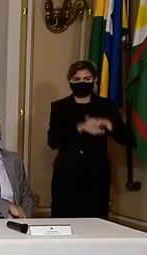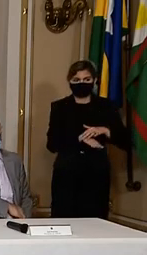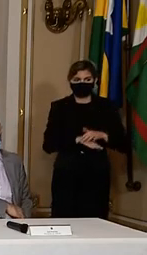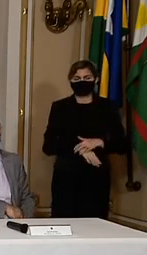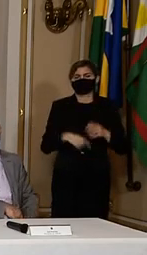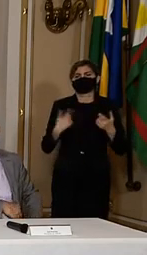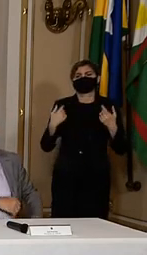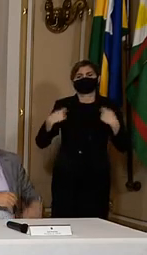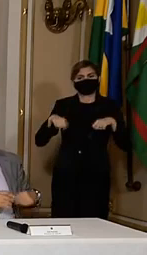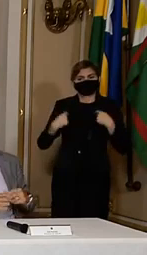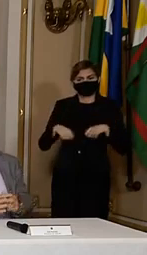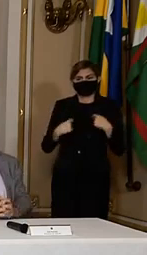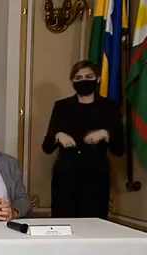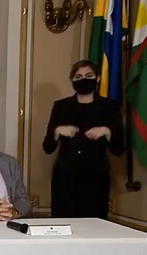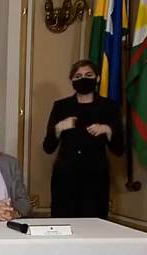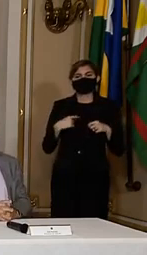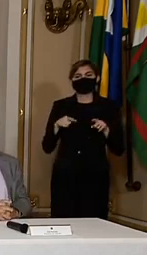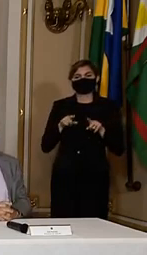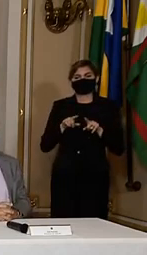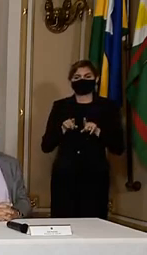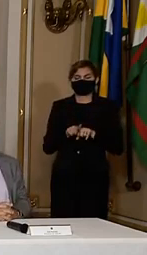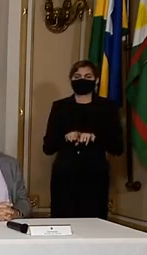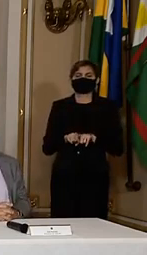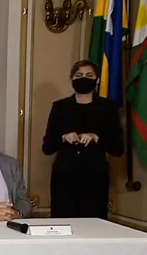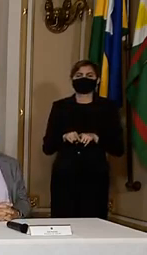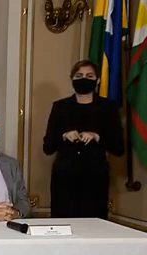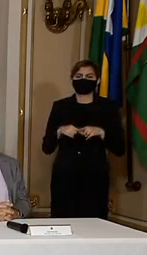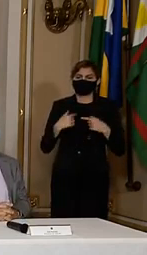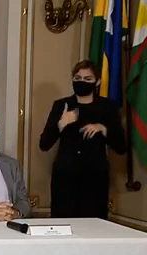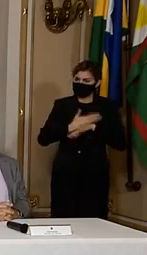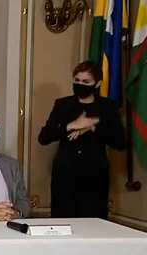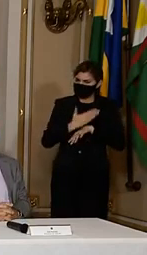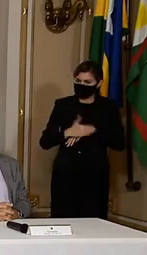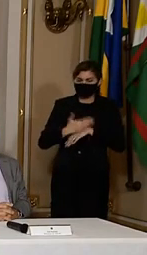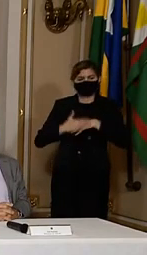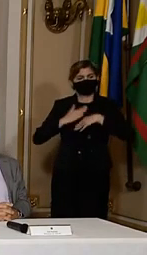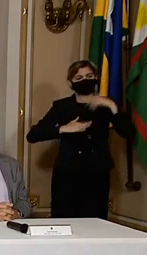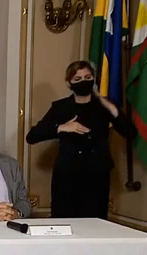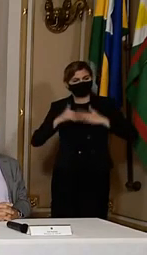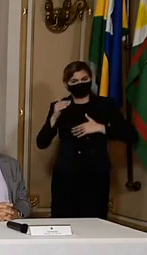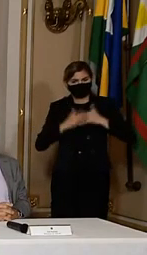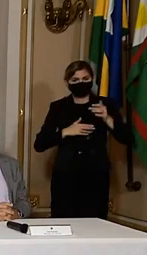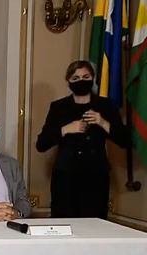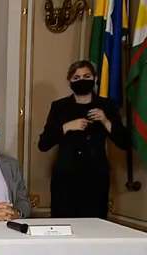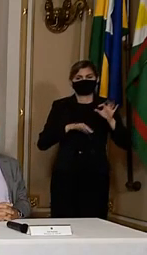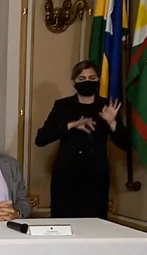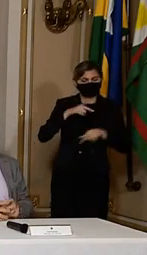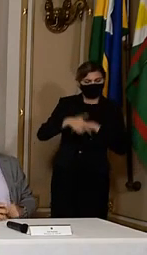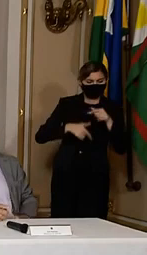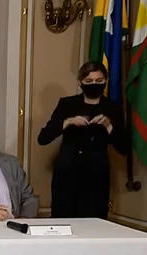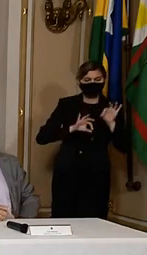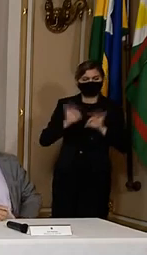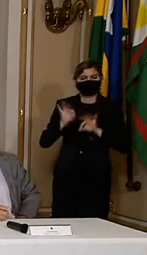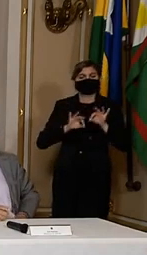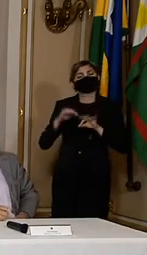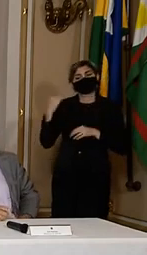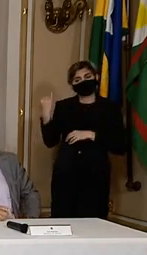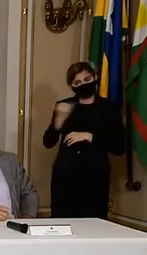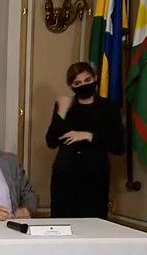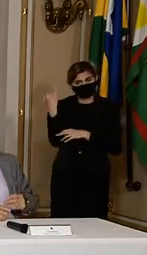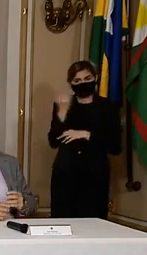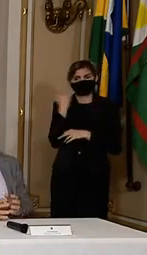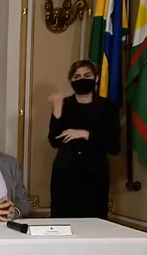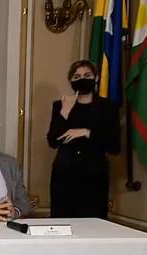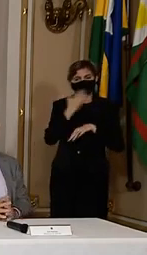necessitaram da operação e manutenção treinamento capacitação para operá-los por isso a importância